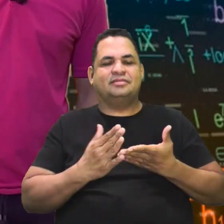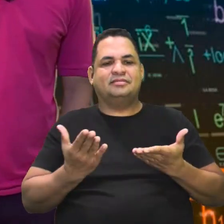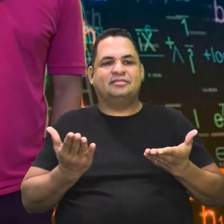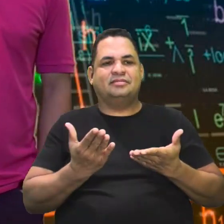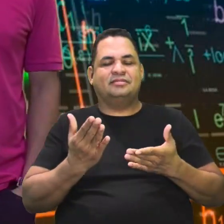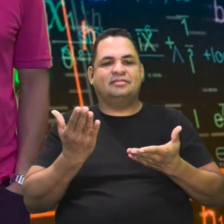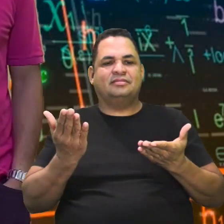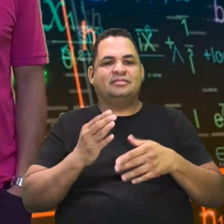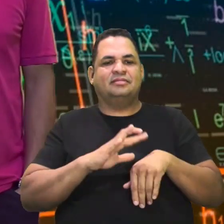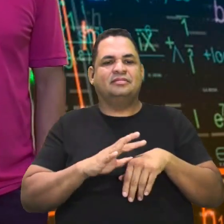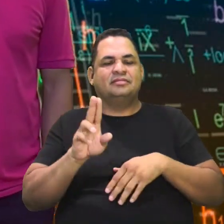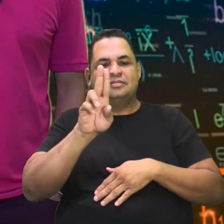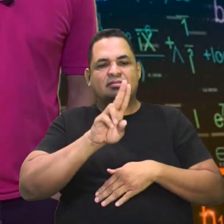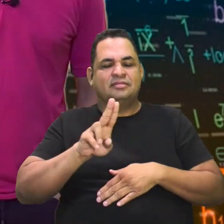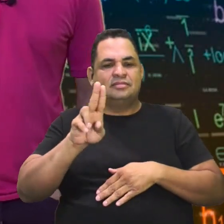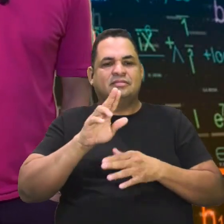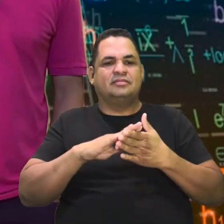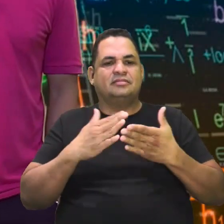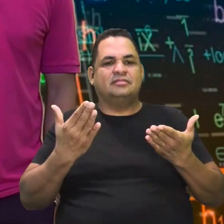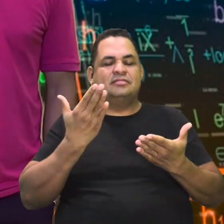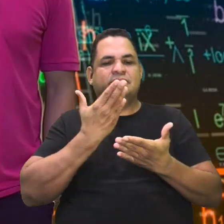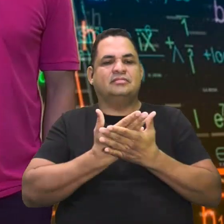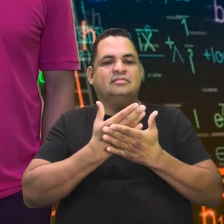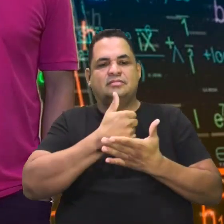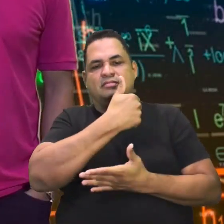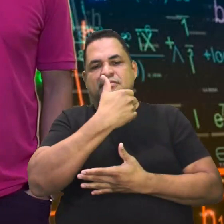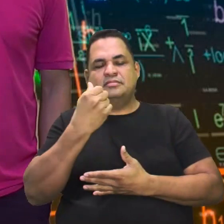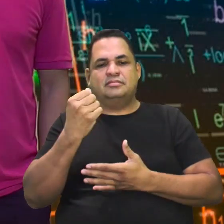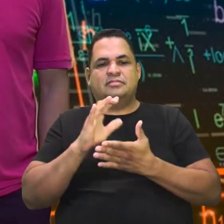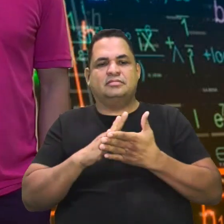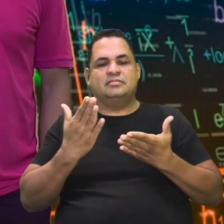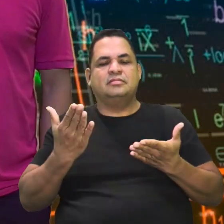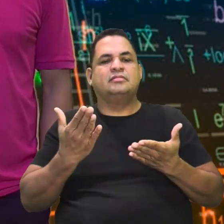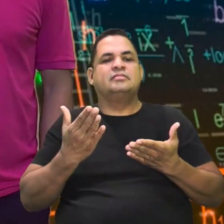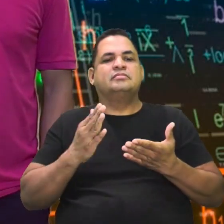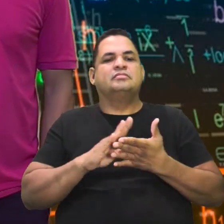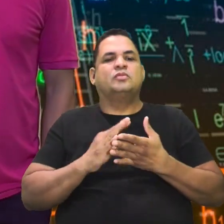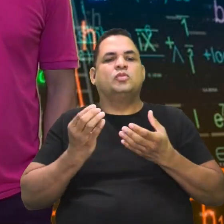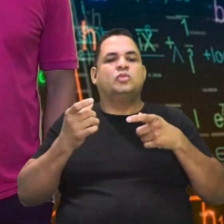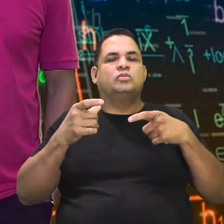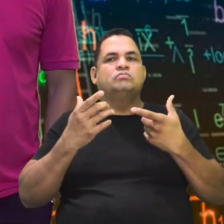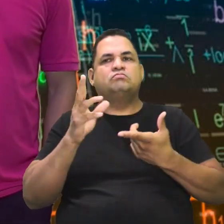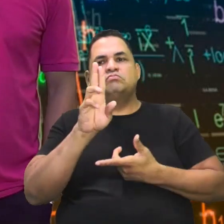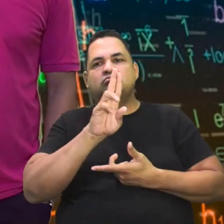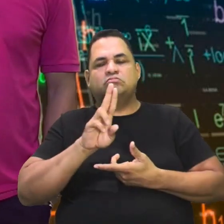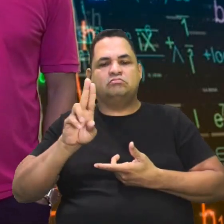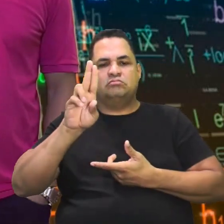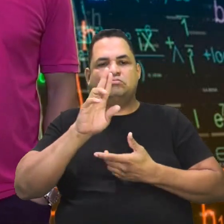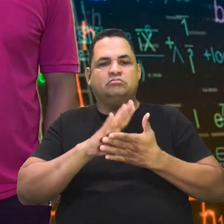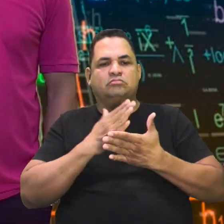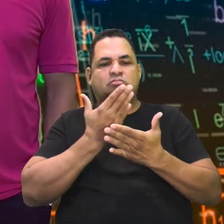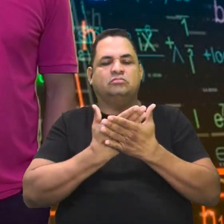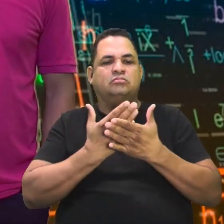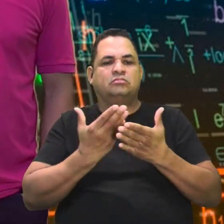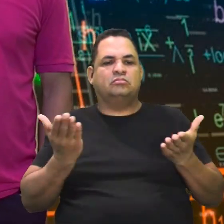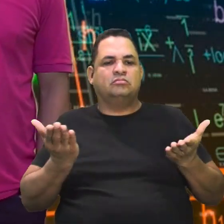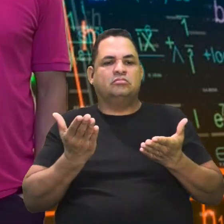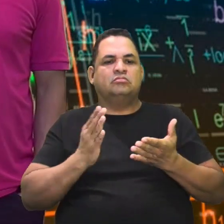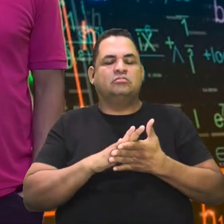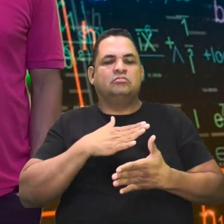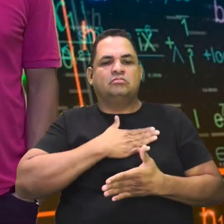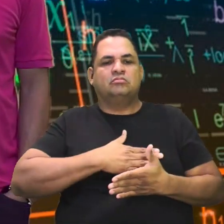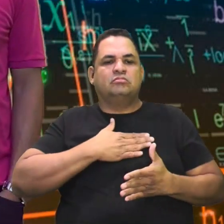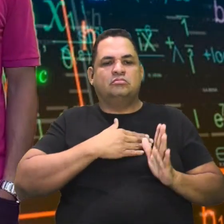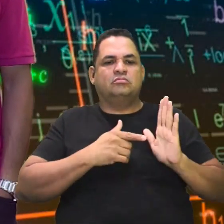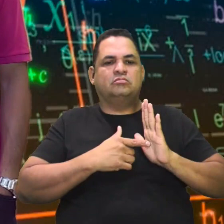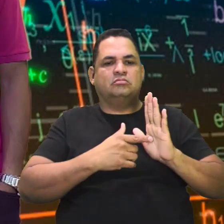então é hora de aplicações. Então a aula 16 vai vir nessa pegada, de onde a gente aplica tudo isso que a gente estudou até agora, a gente gosta